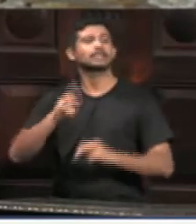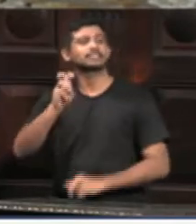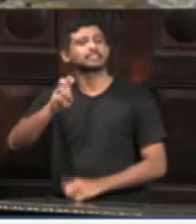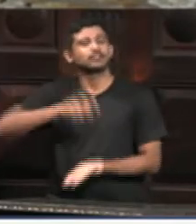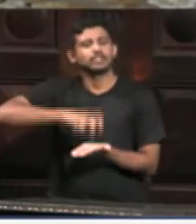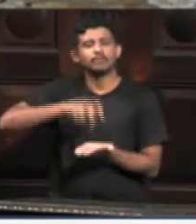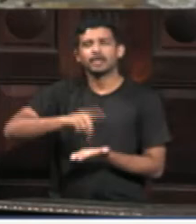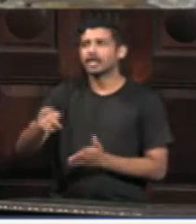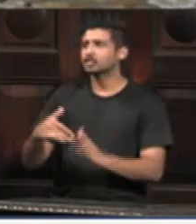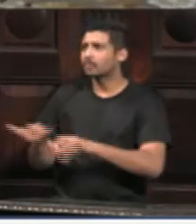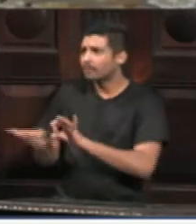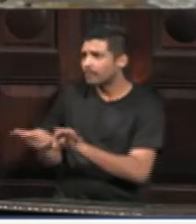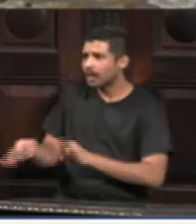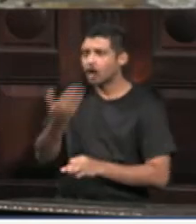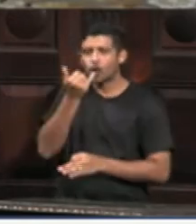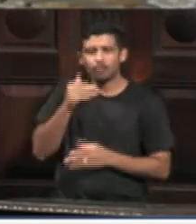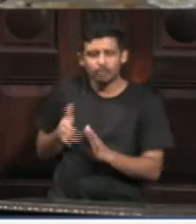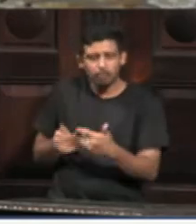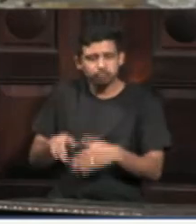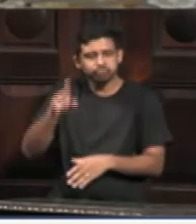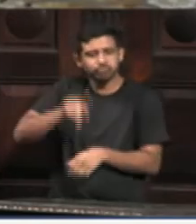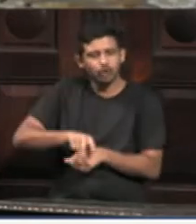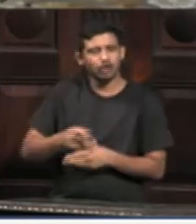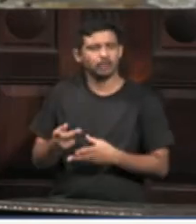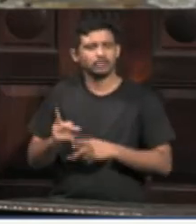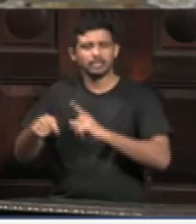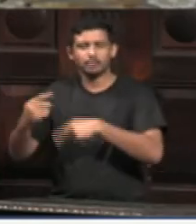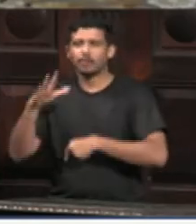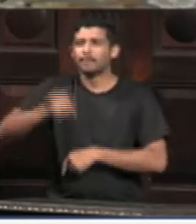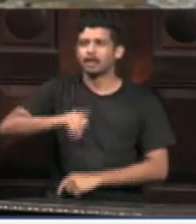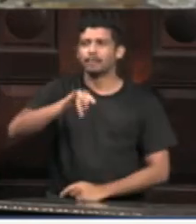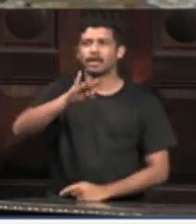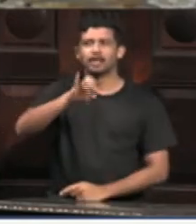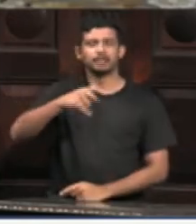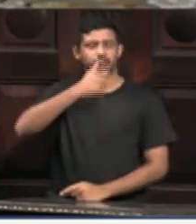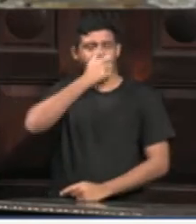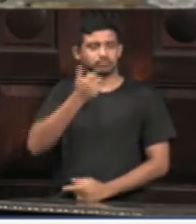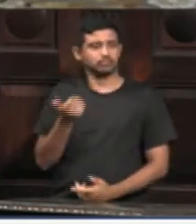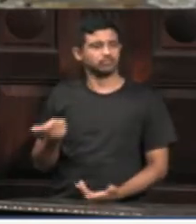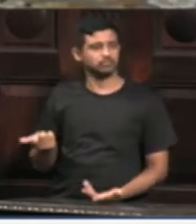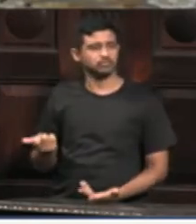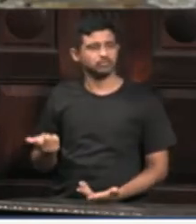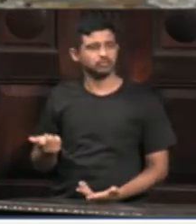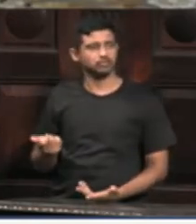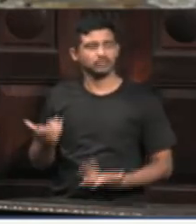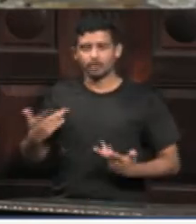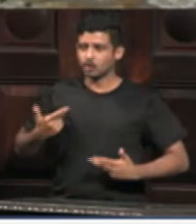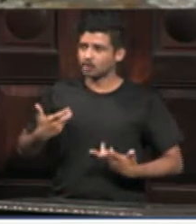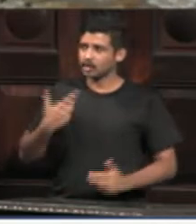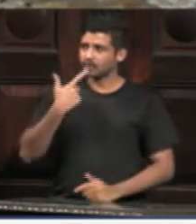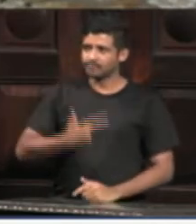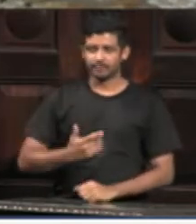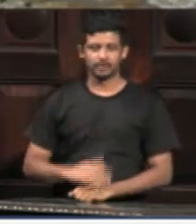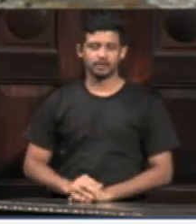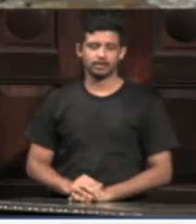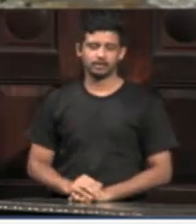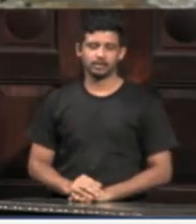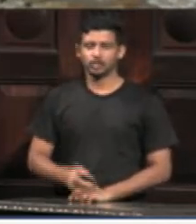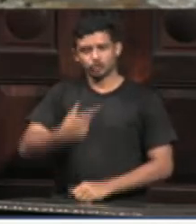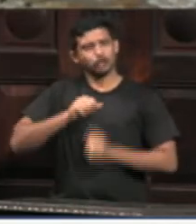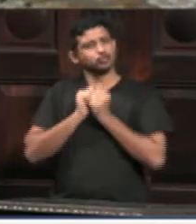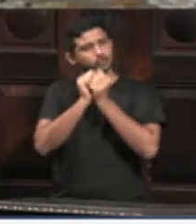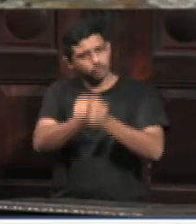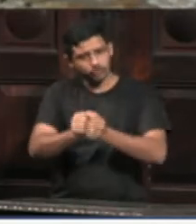um trem lotado, um BRT lotado, para levar o sustento para sua casa. Então, queria dizer e reafirmar aqui ao deputado Luiz Paulo, estaremos